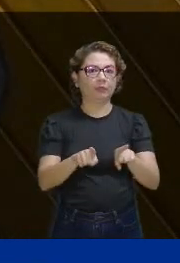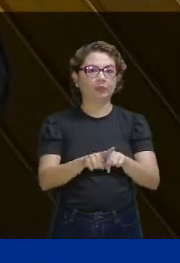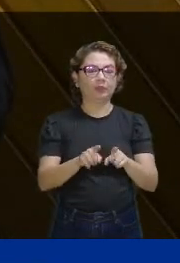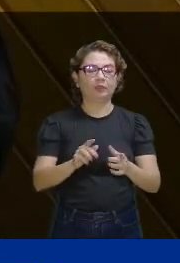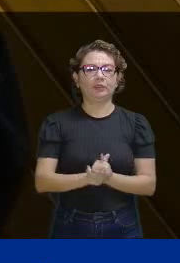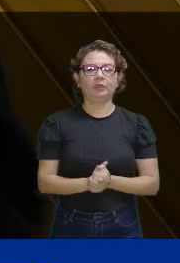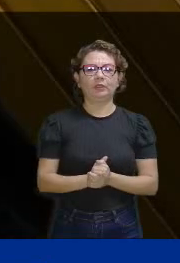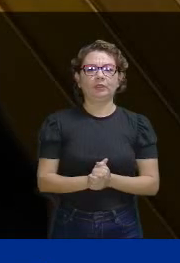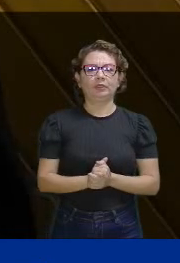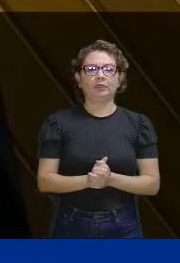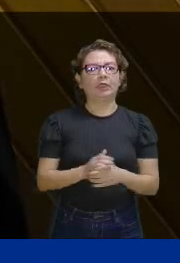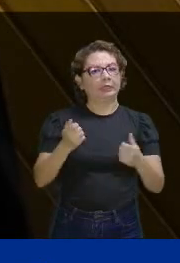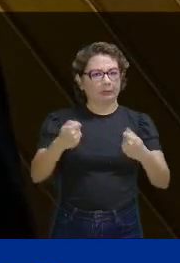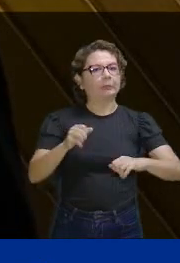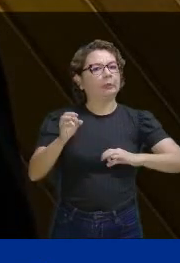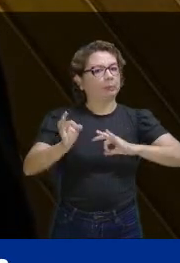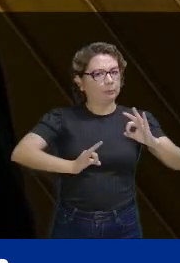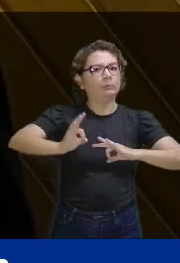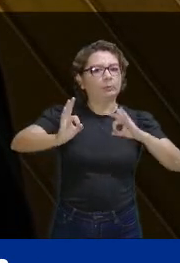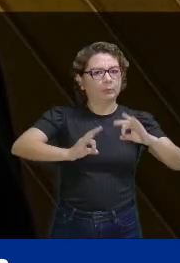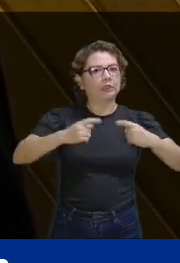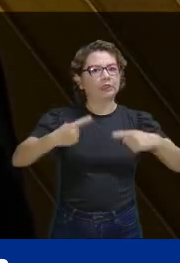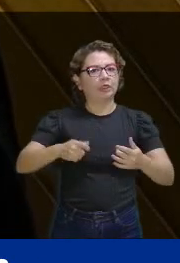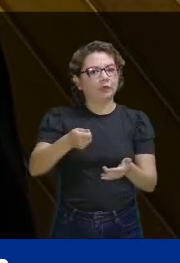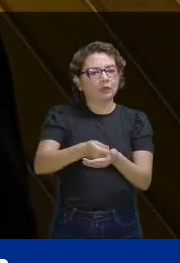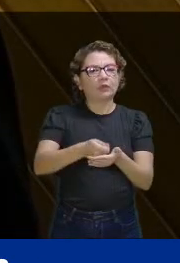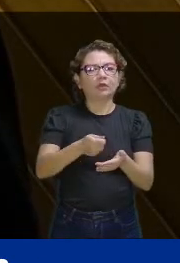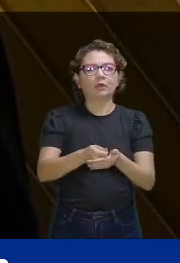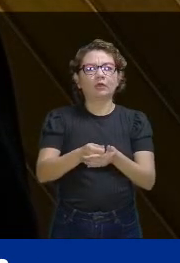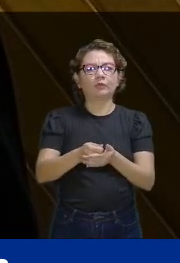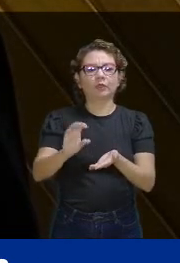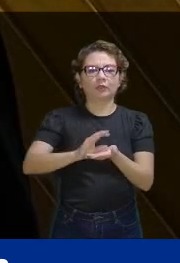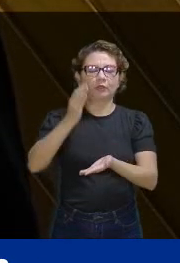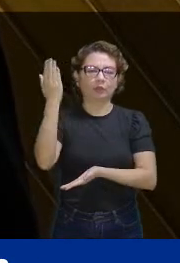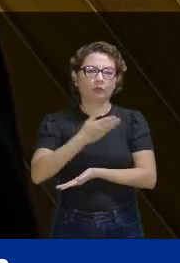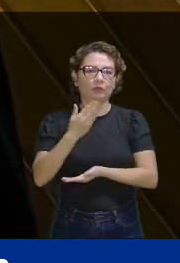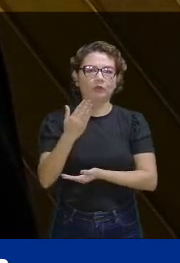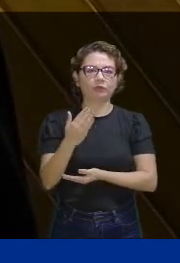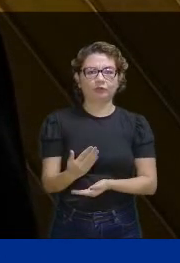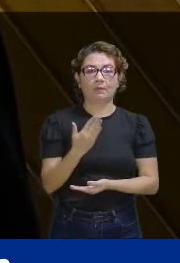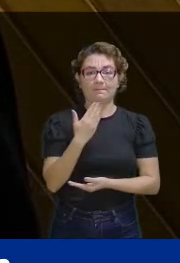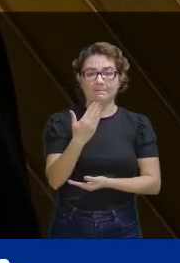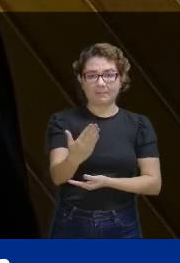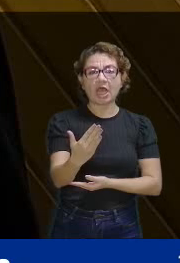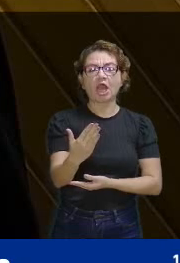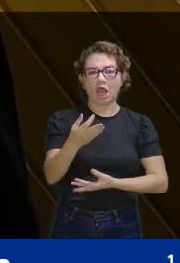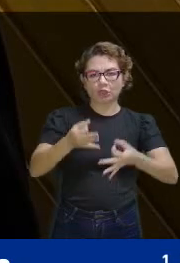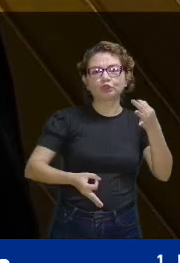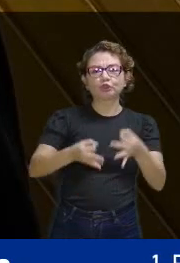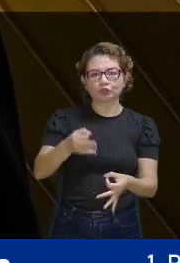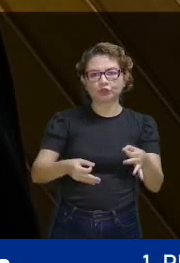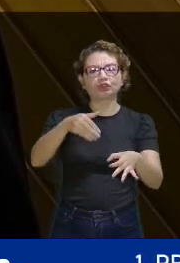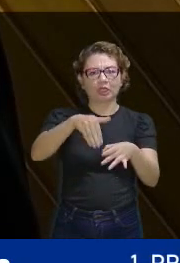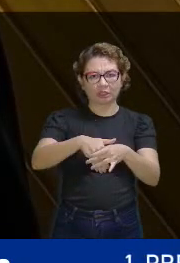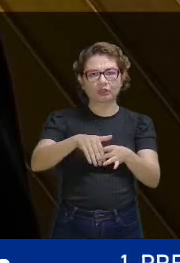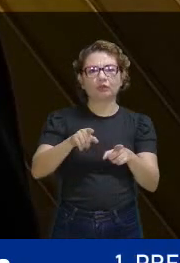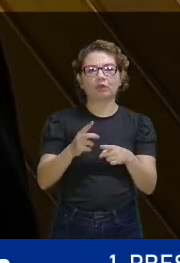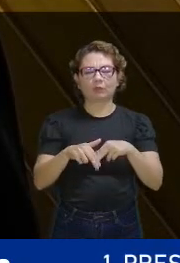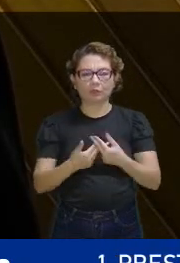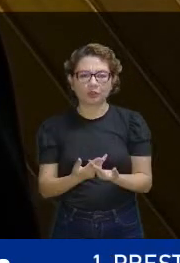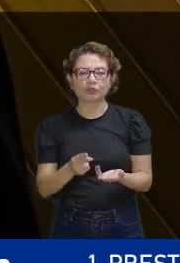caráter pedagógico ao reafirmar o dever de prestar contas perante a Justiça Eleitoral, Trata-se de mecanismo destinado